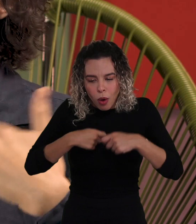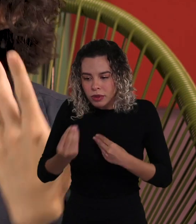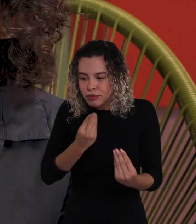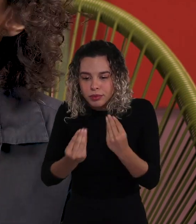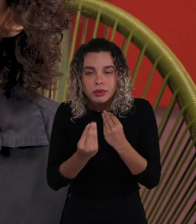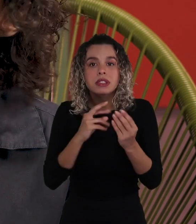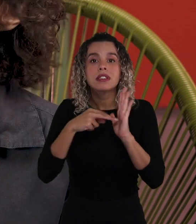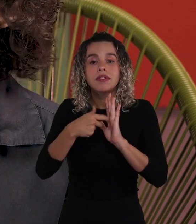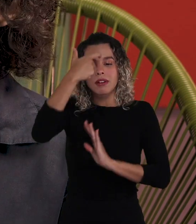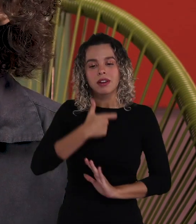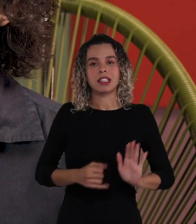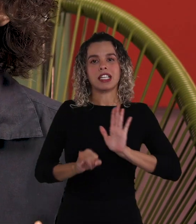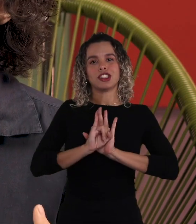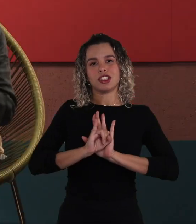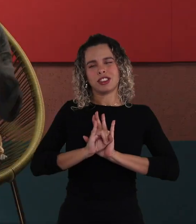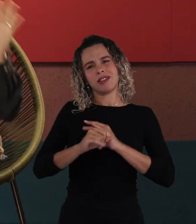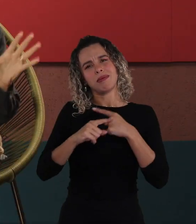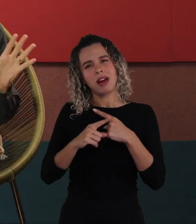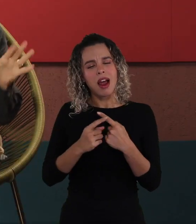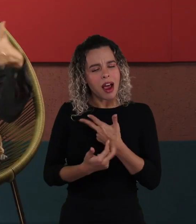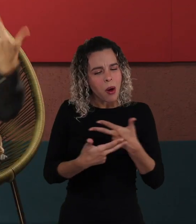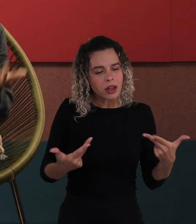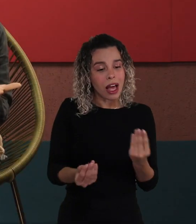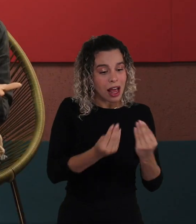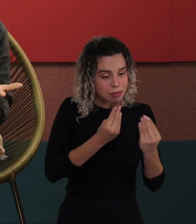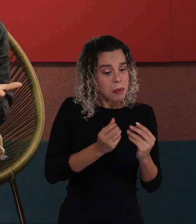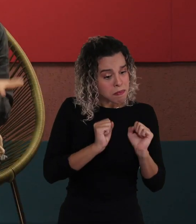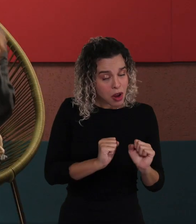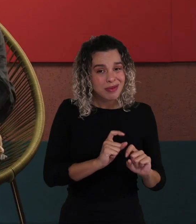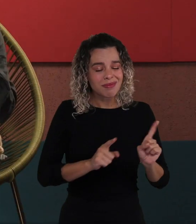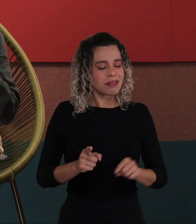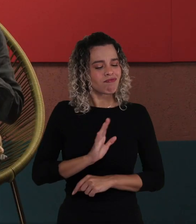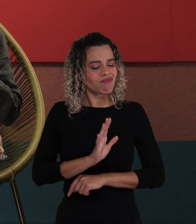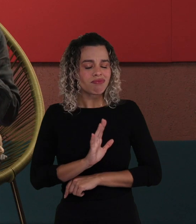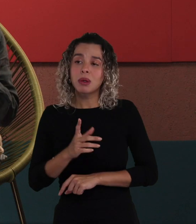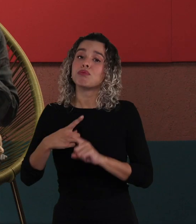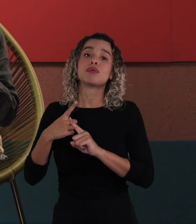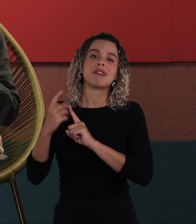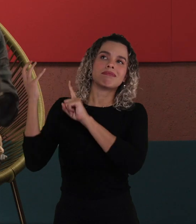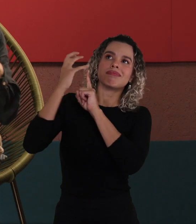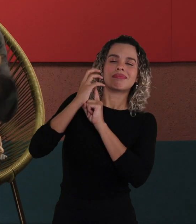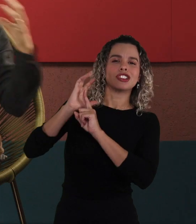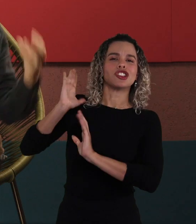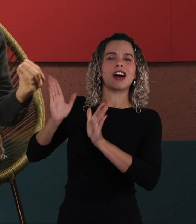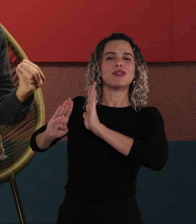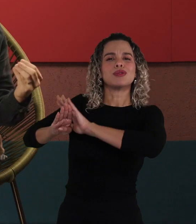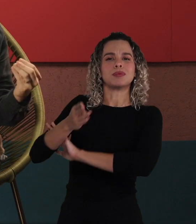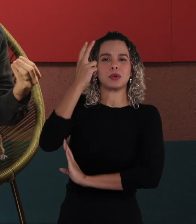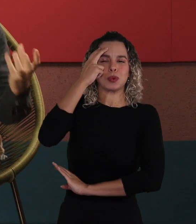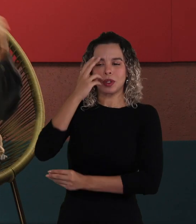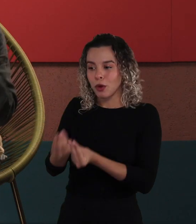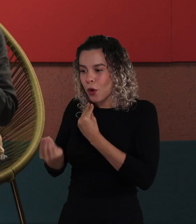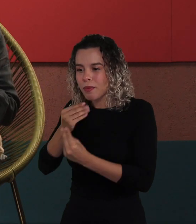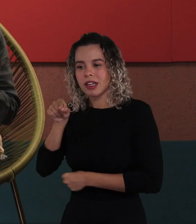come, também define quem você é, porque tem vários alimentos que podem ser comestíveis, mas a gente opta por não comer por um filtro